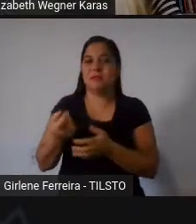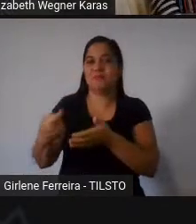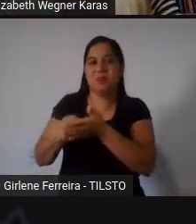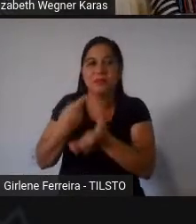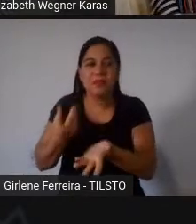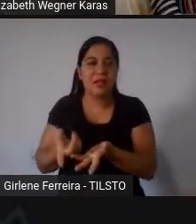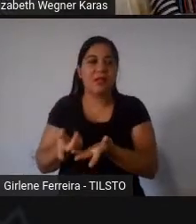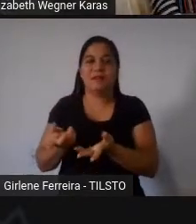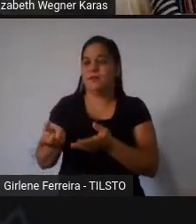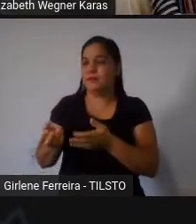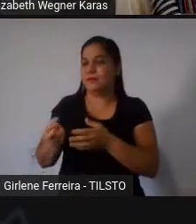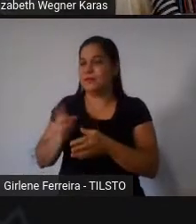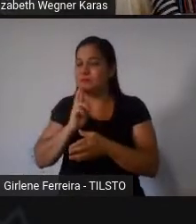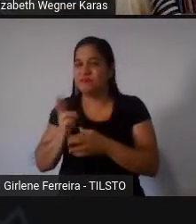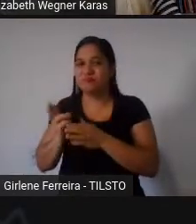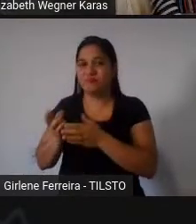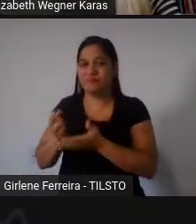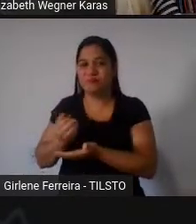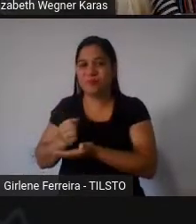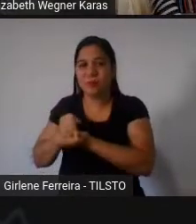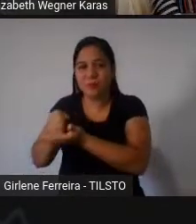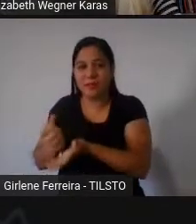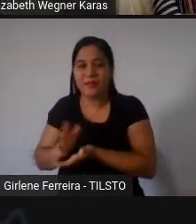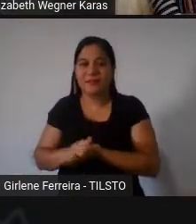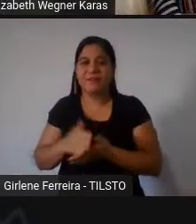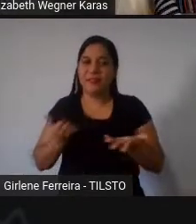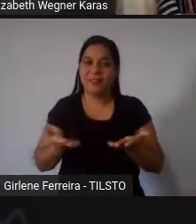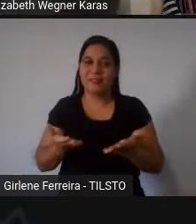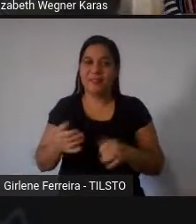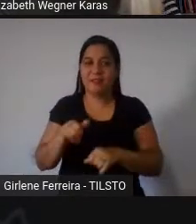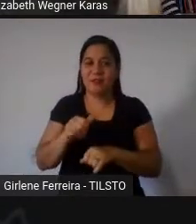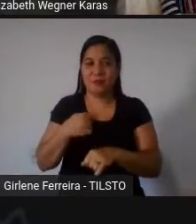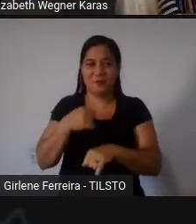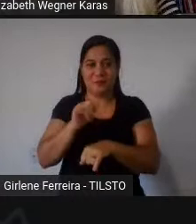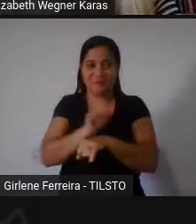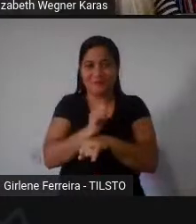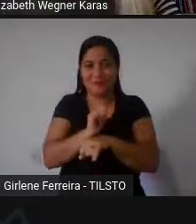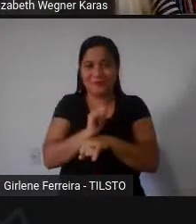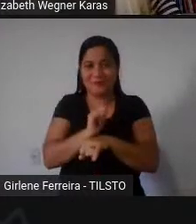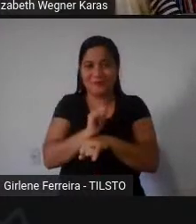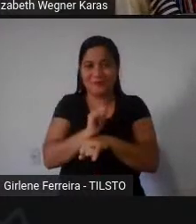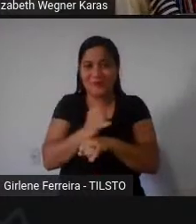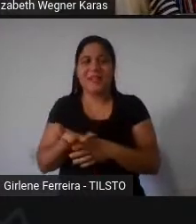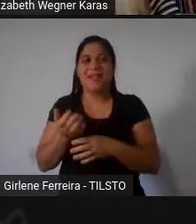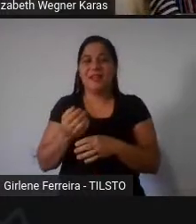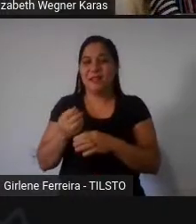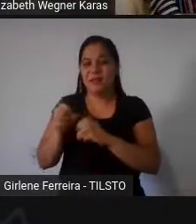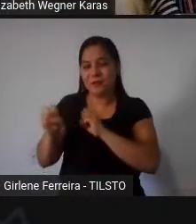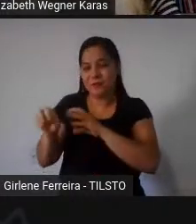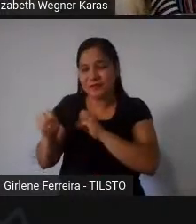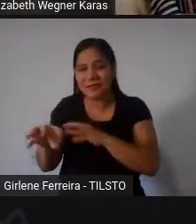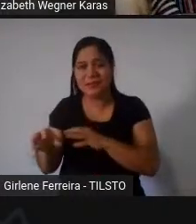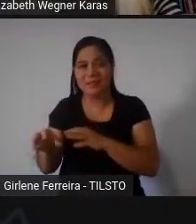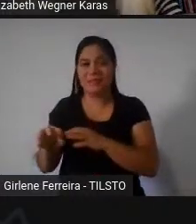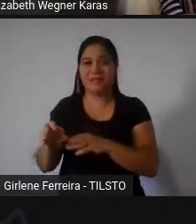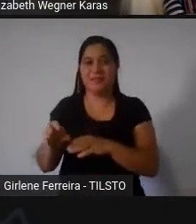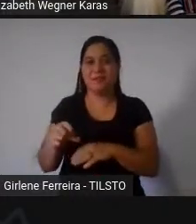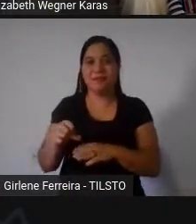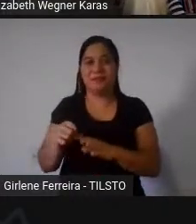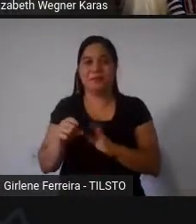Elizabeth já falou, eu dou algumas videoaulas lá, sobre alguns conteúdos de matemática e essas coisas, né?